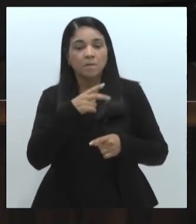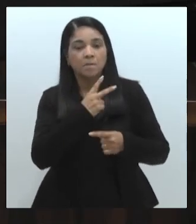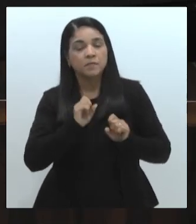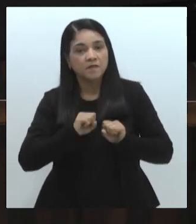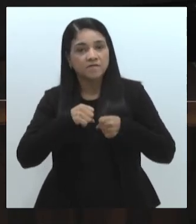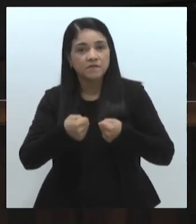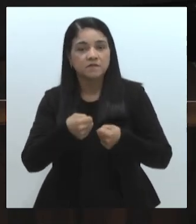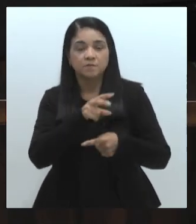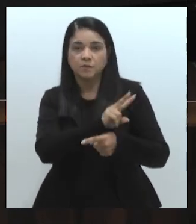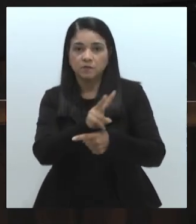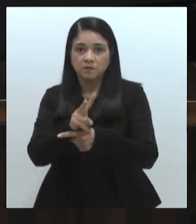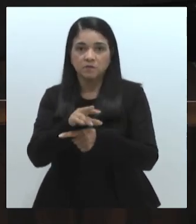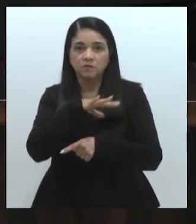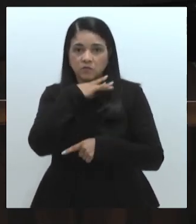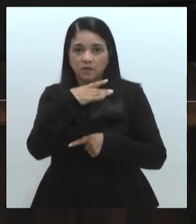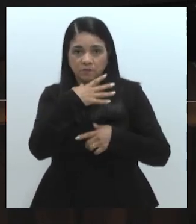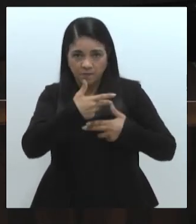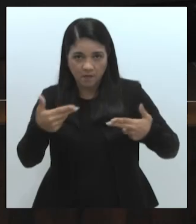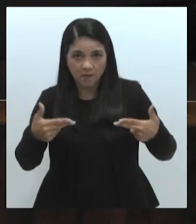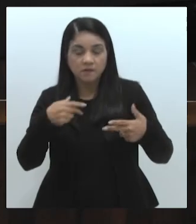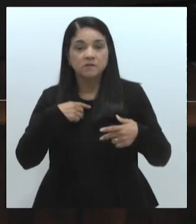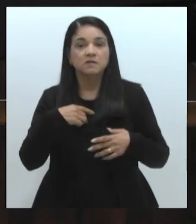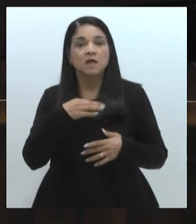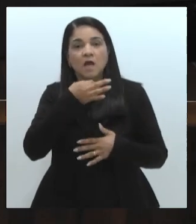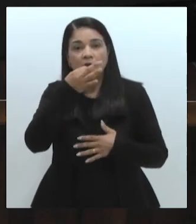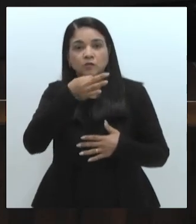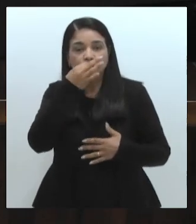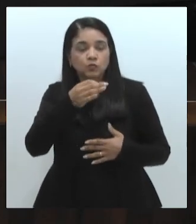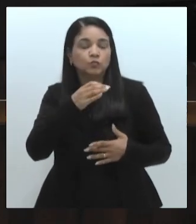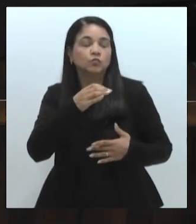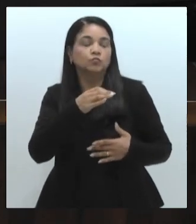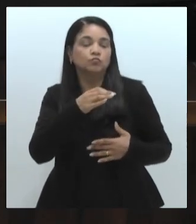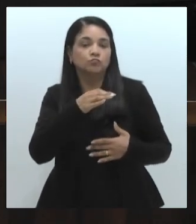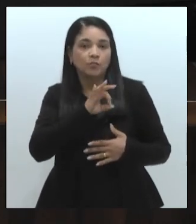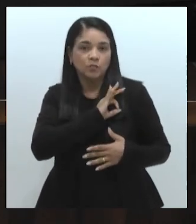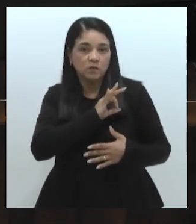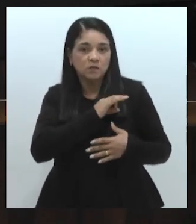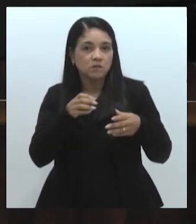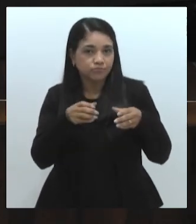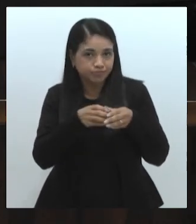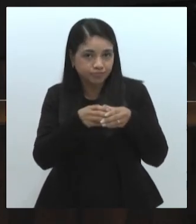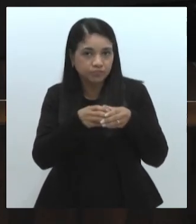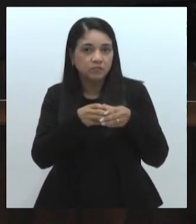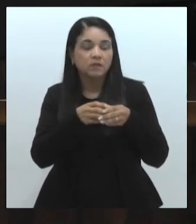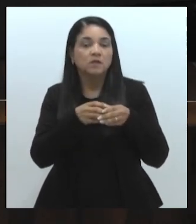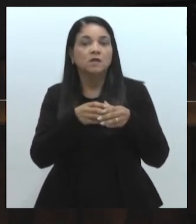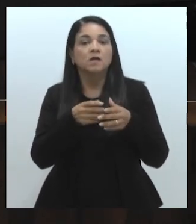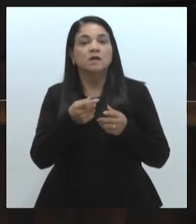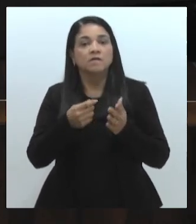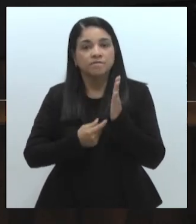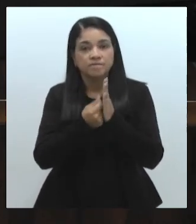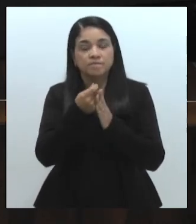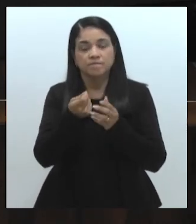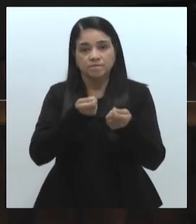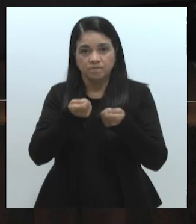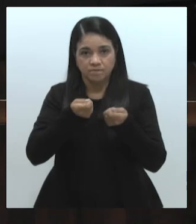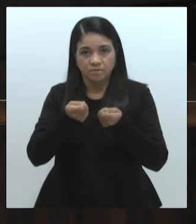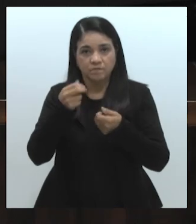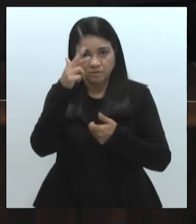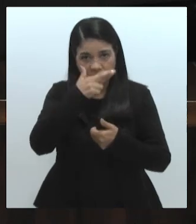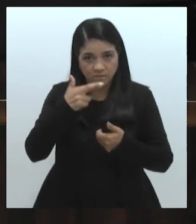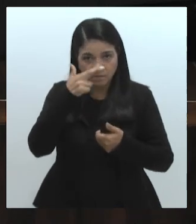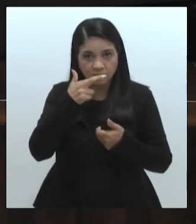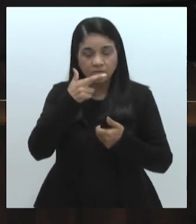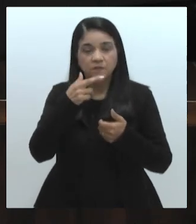Segurança Pública e Assuntos de Polícia e de Orçamento, Finanças, Fiscalização Financeira e Controle.